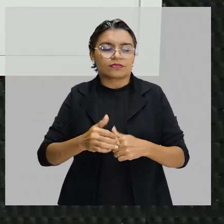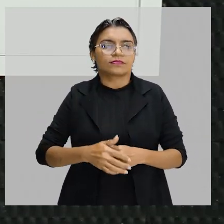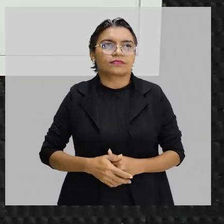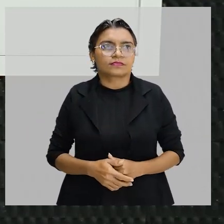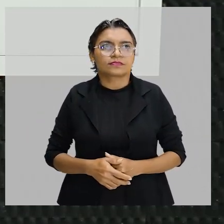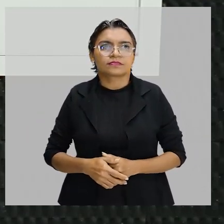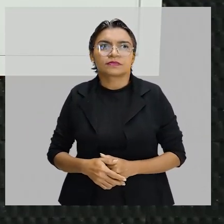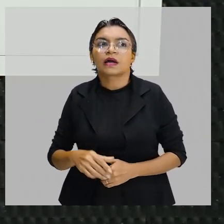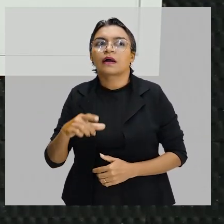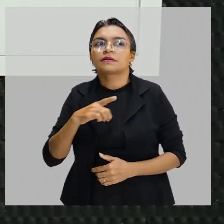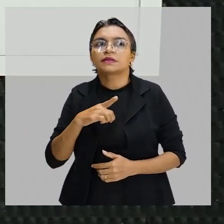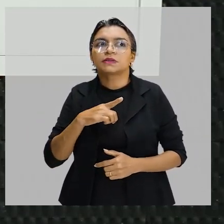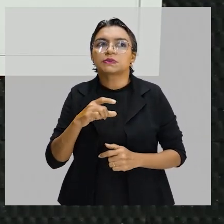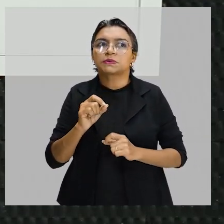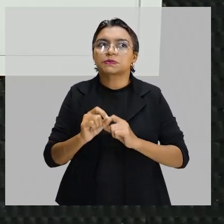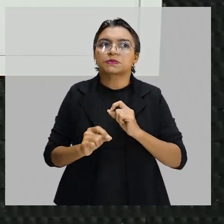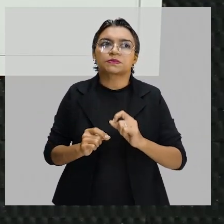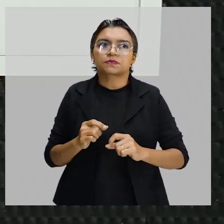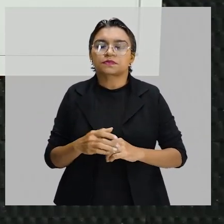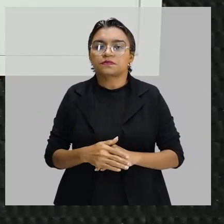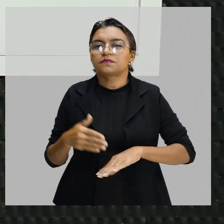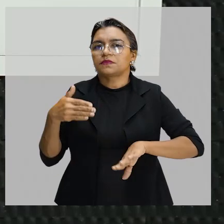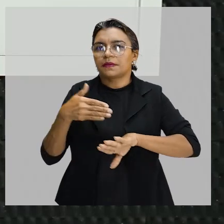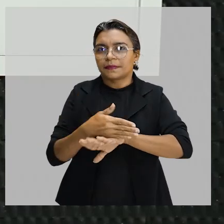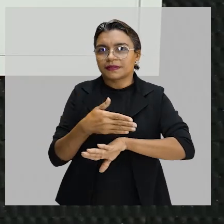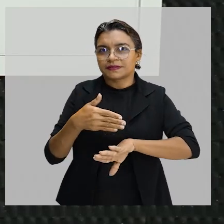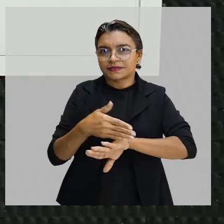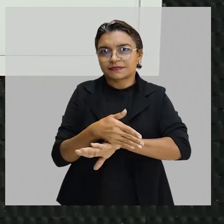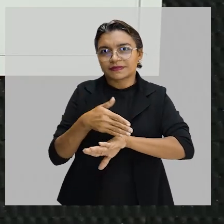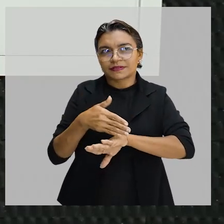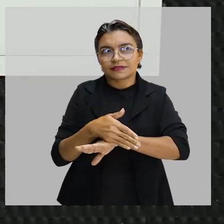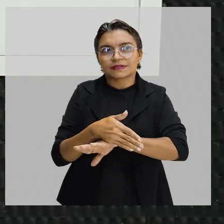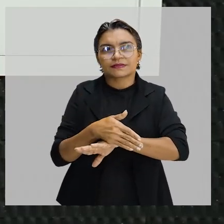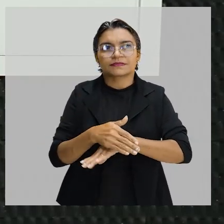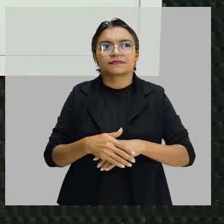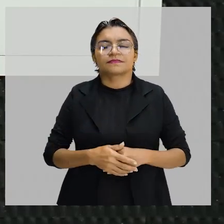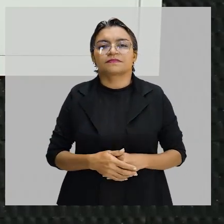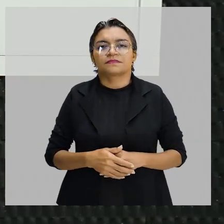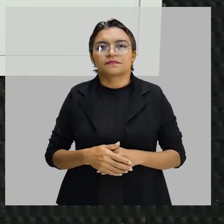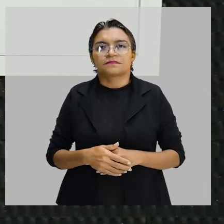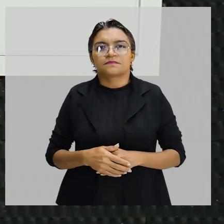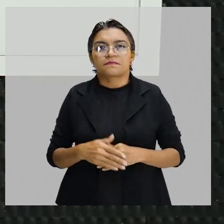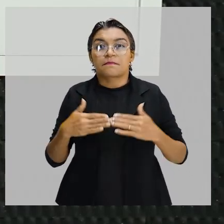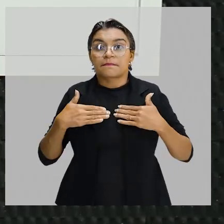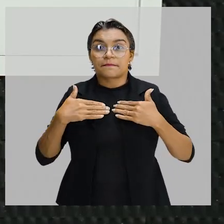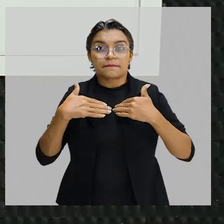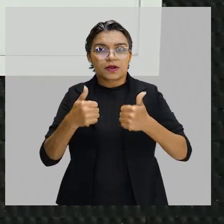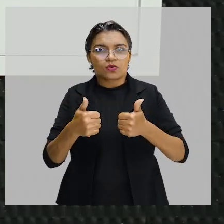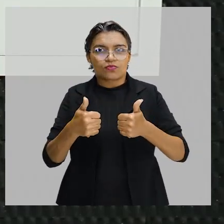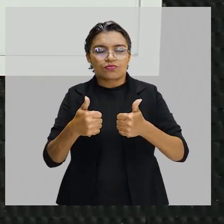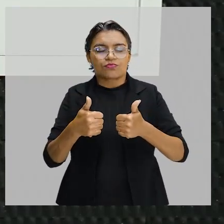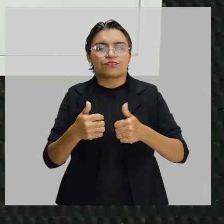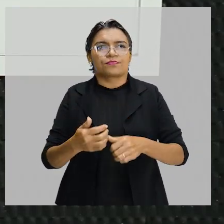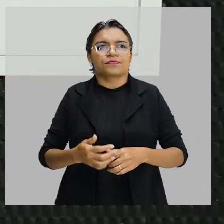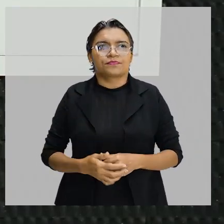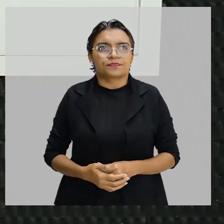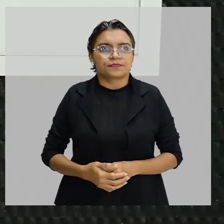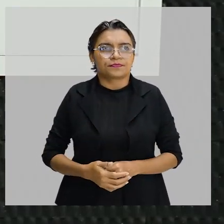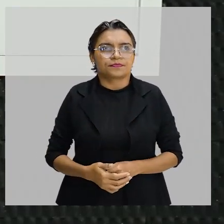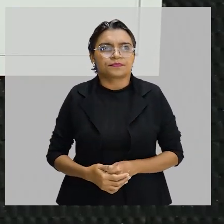Então, temos aqui, ó, participação maior,